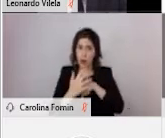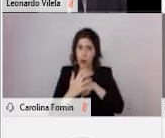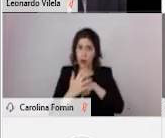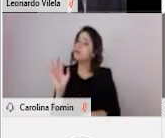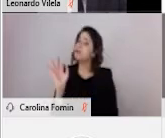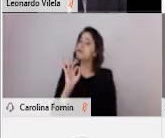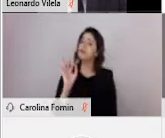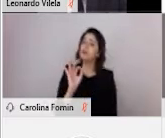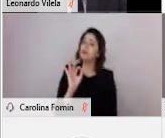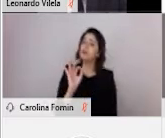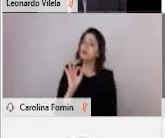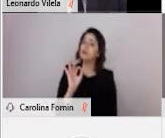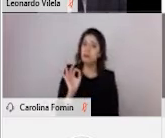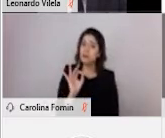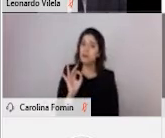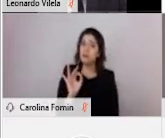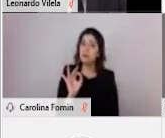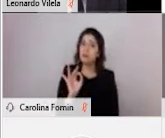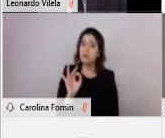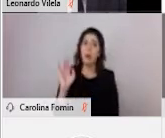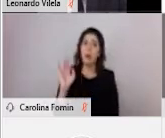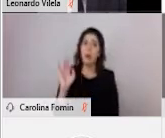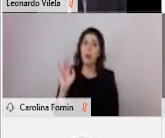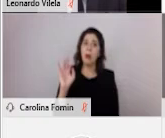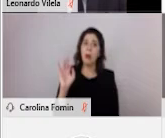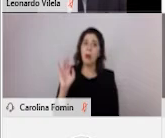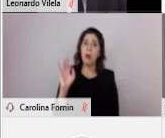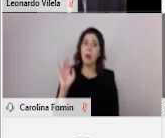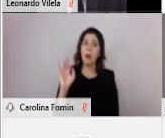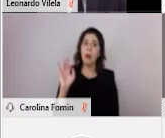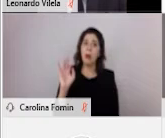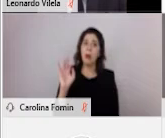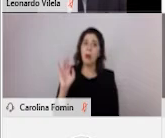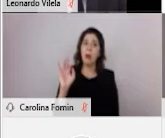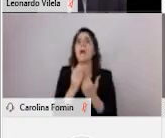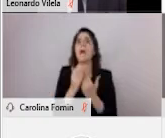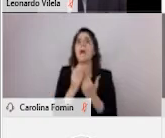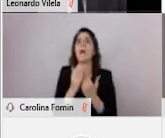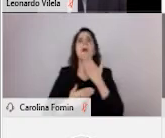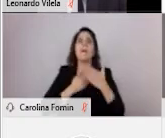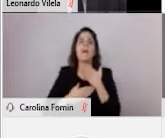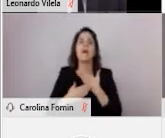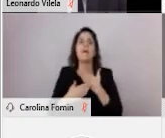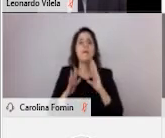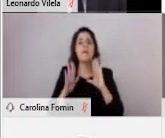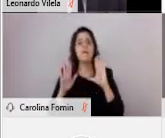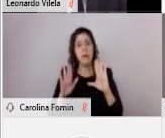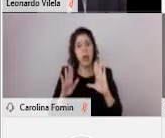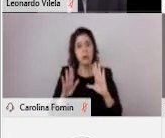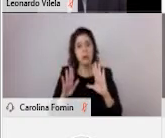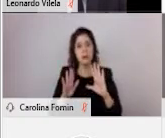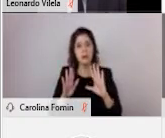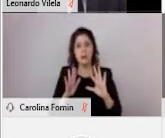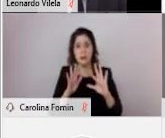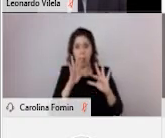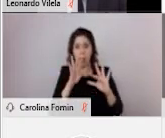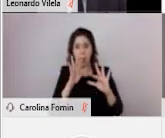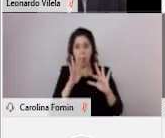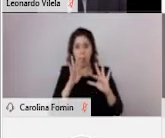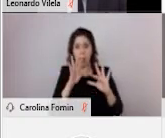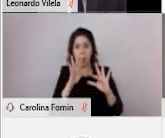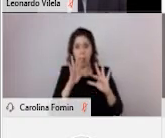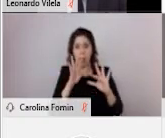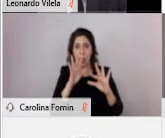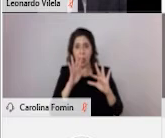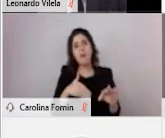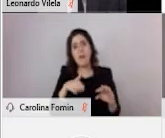do que a gente tinha uma percepção inicial, durante o período da pandemia, o judiciário não foi menos demandado,